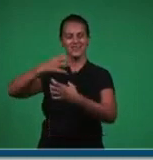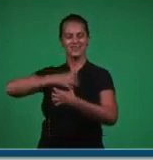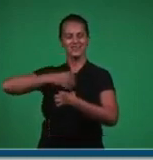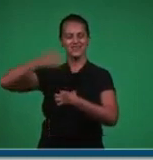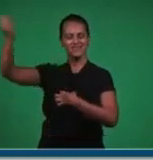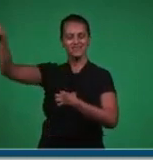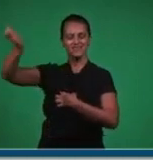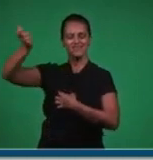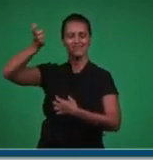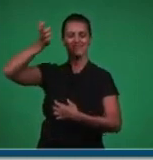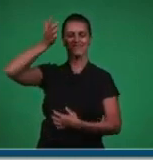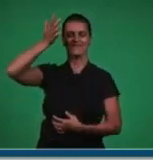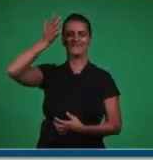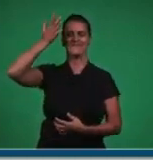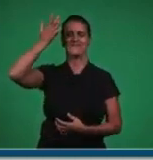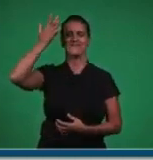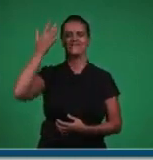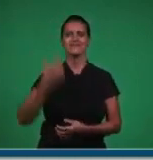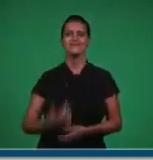ti